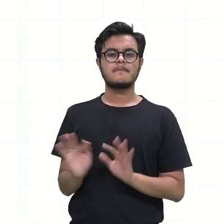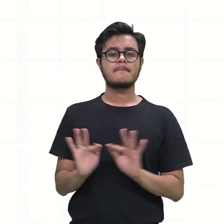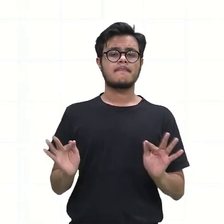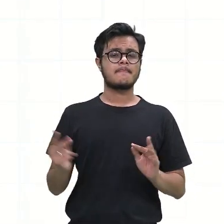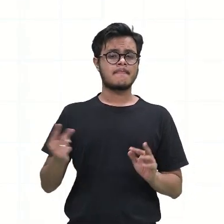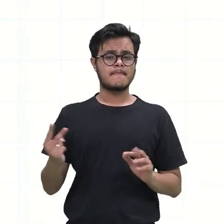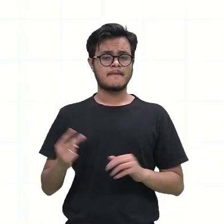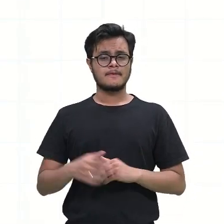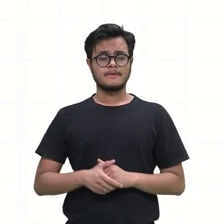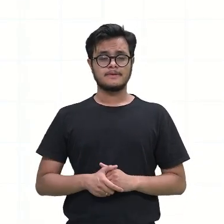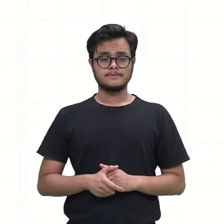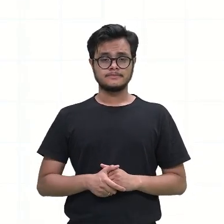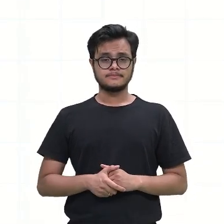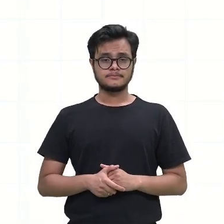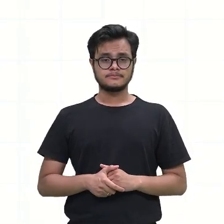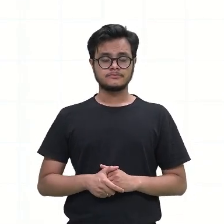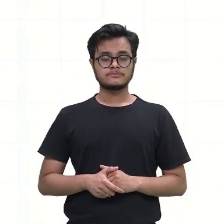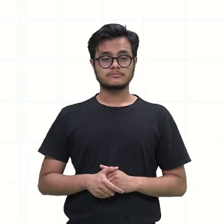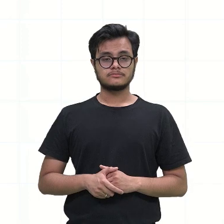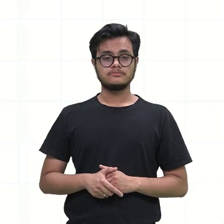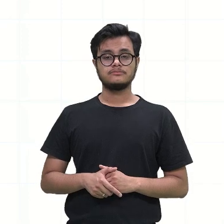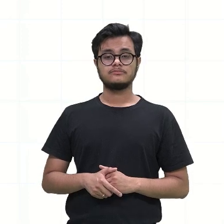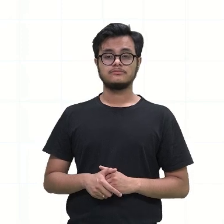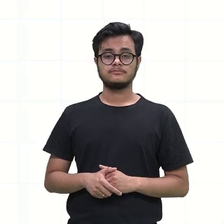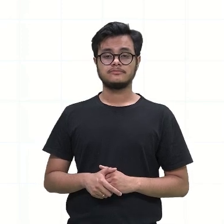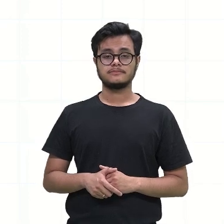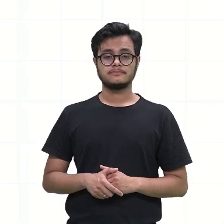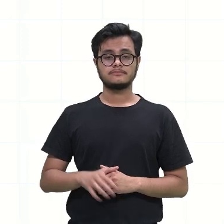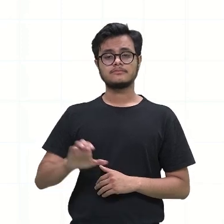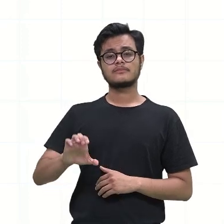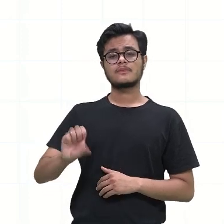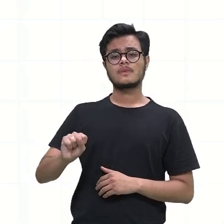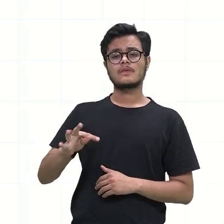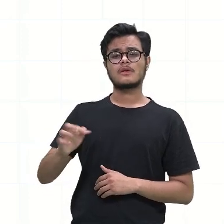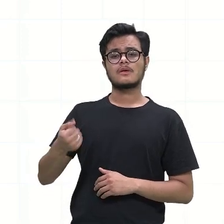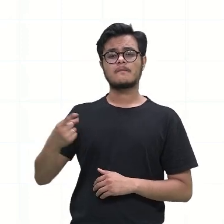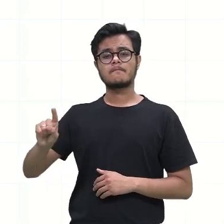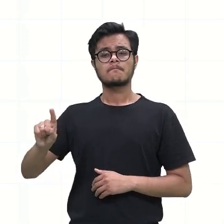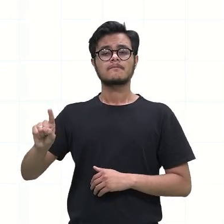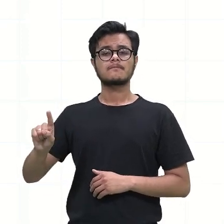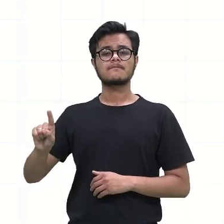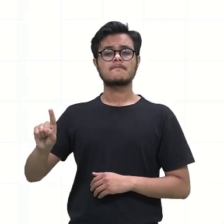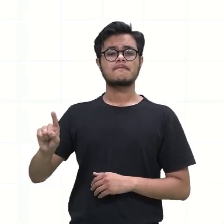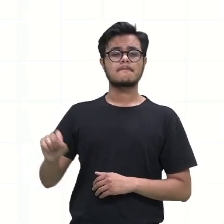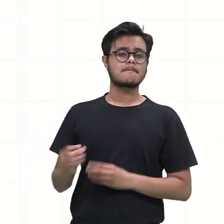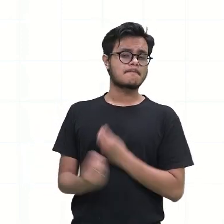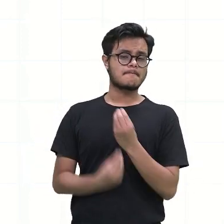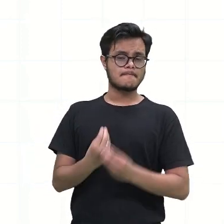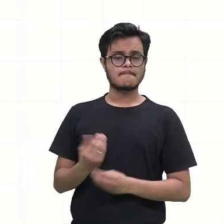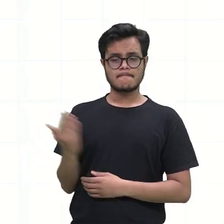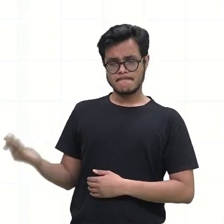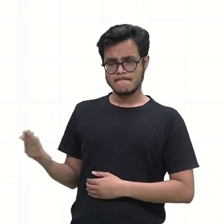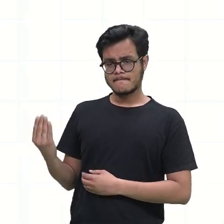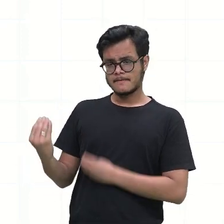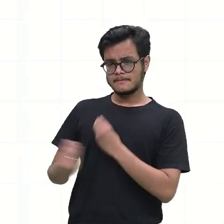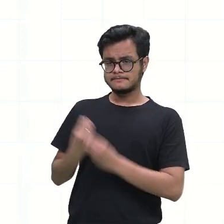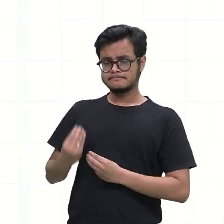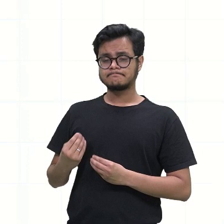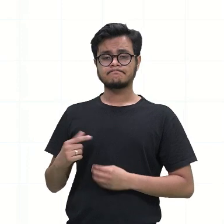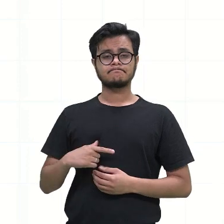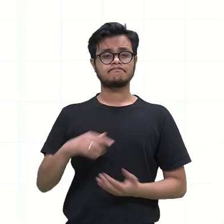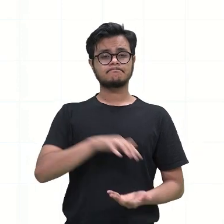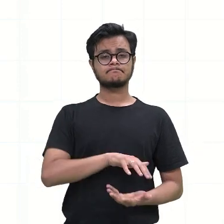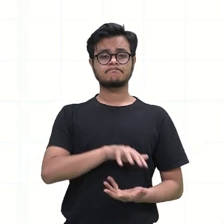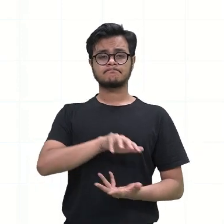Olha, trouxemos o verbo conquistará, vamos ver o verbo está. Verbo está. O nosso